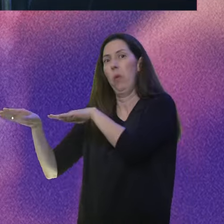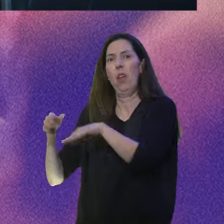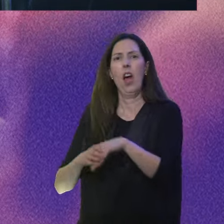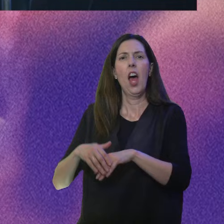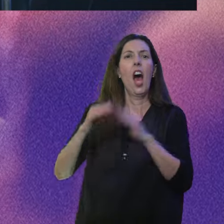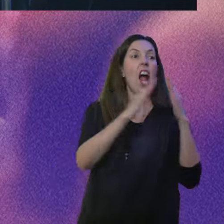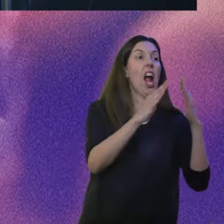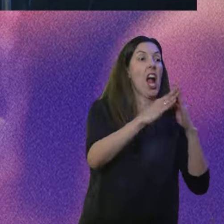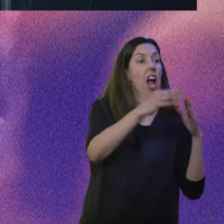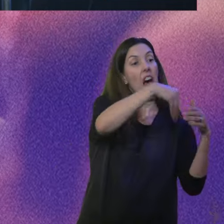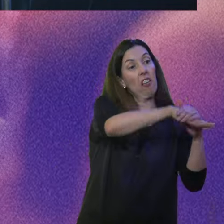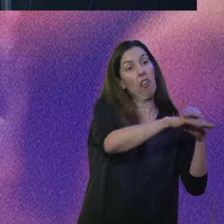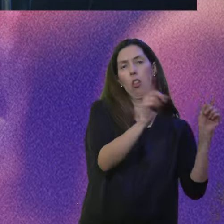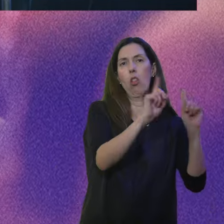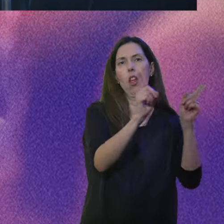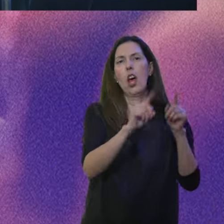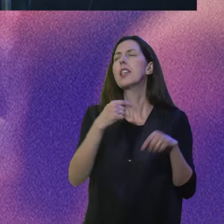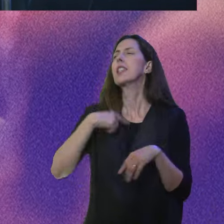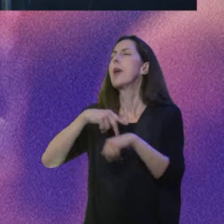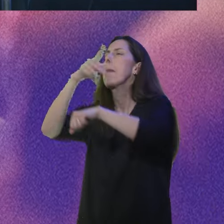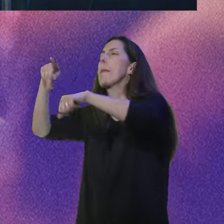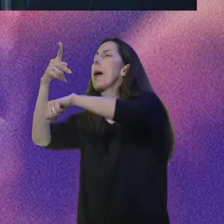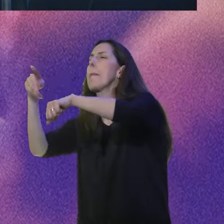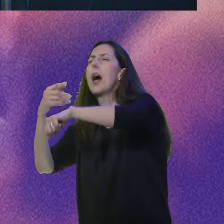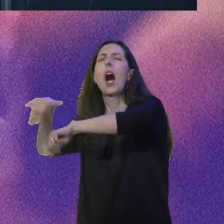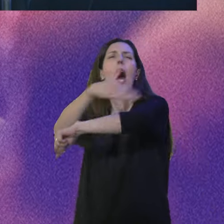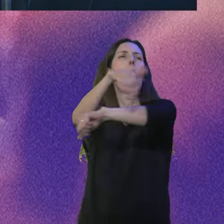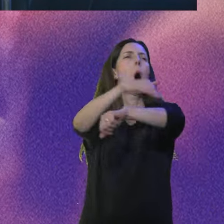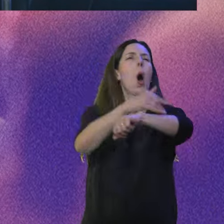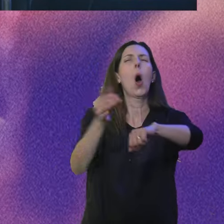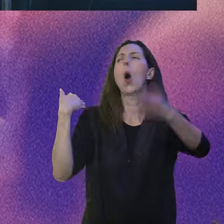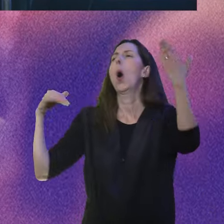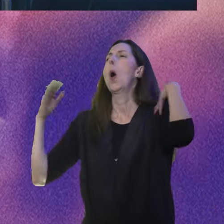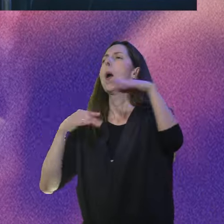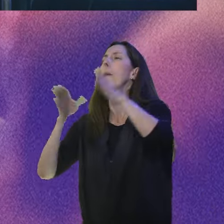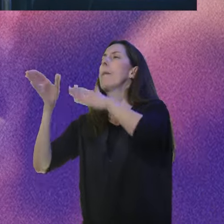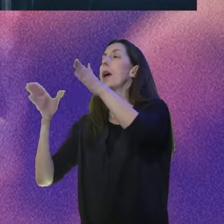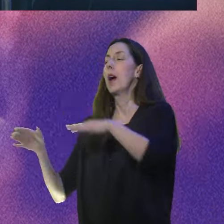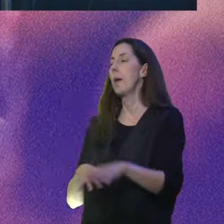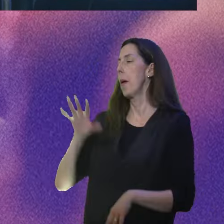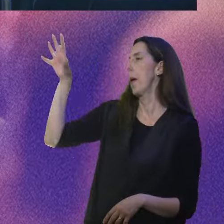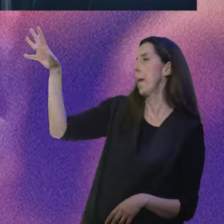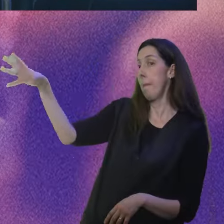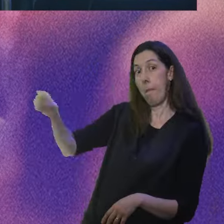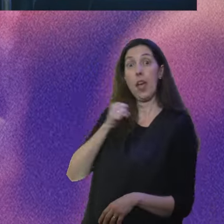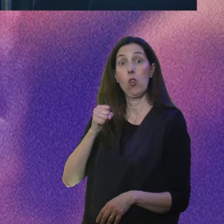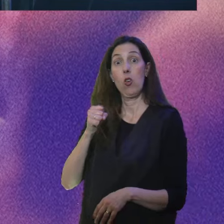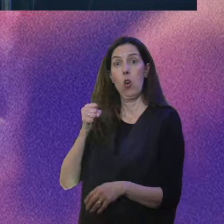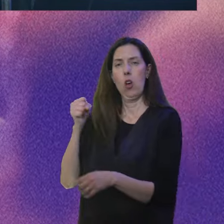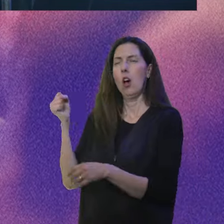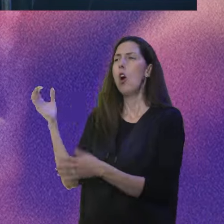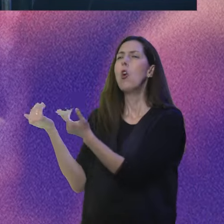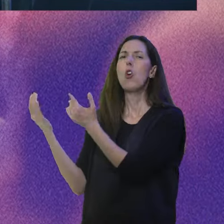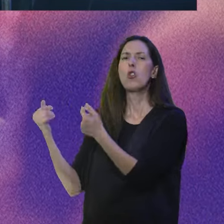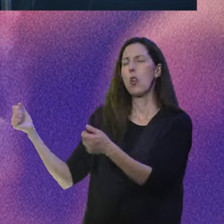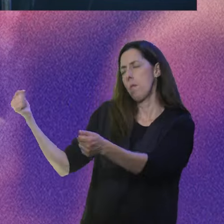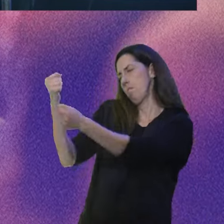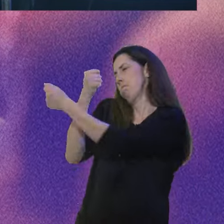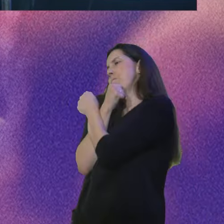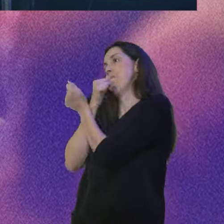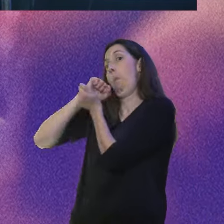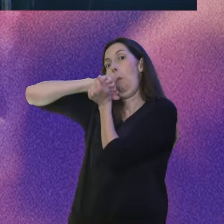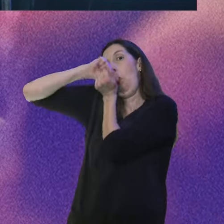Ora está na rua, ora nas praças, em cada esquina fica espreita. Ela agarrou o rapaz do flow, beijou ele